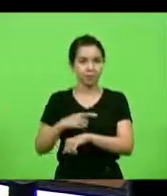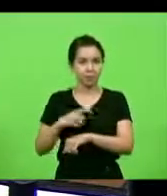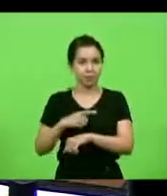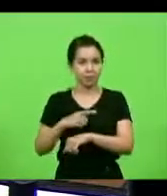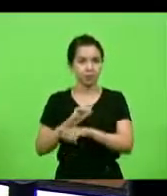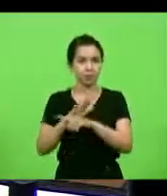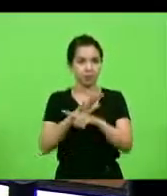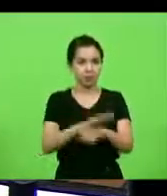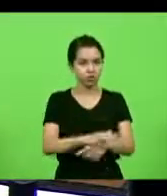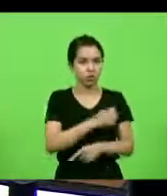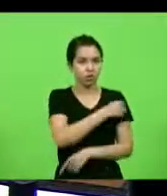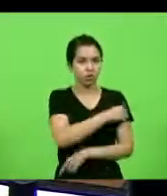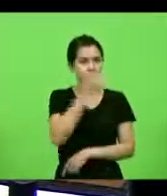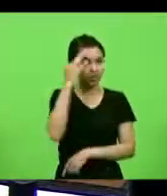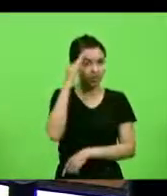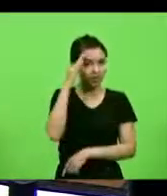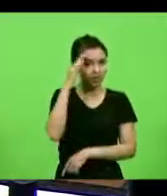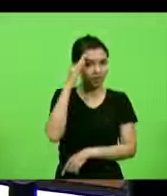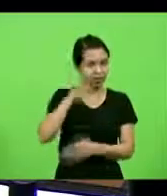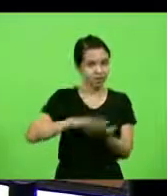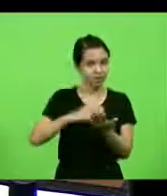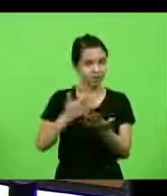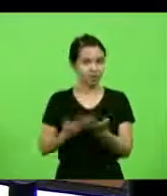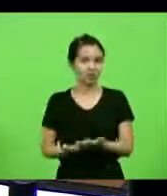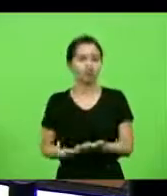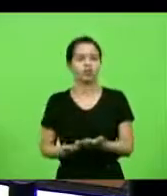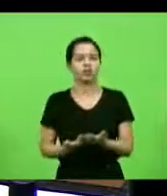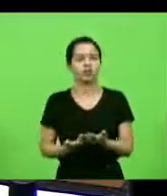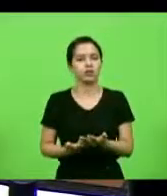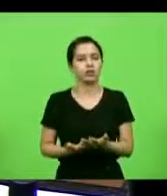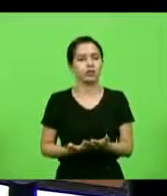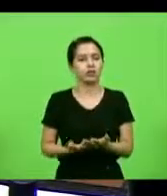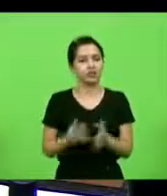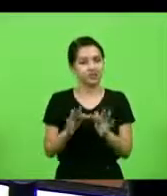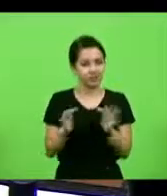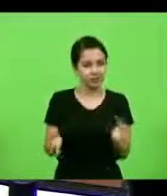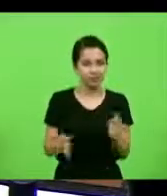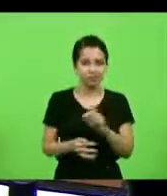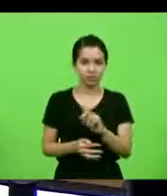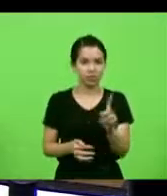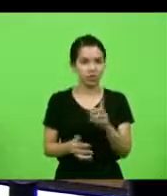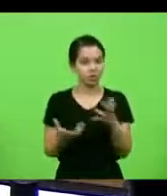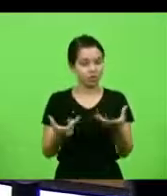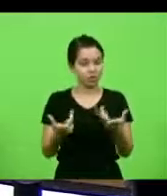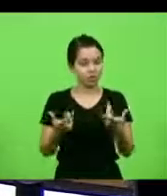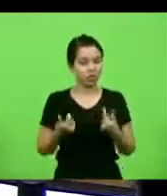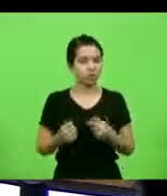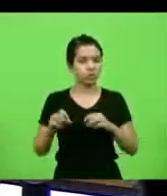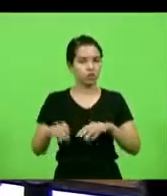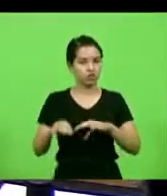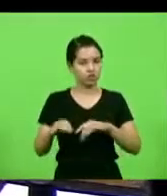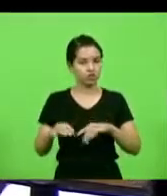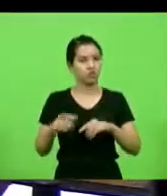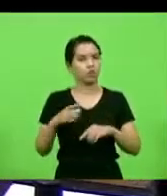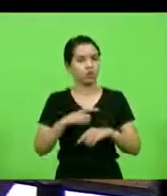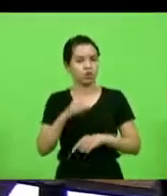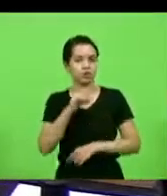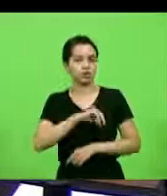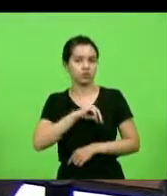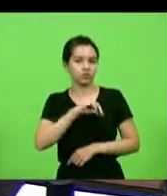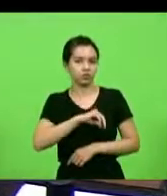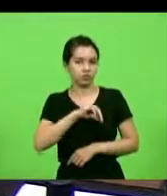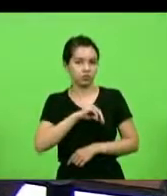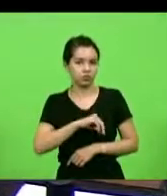que não é tão simples. A qualidade da educação pressupõe remuneração, carga